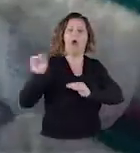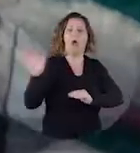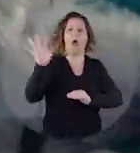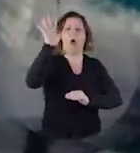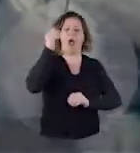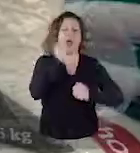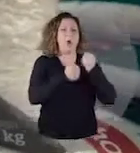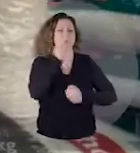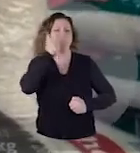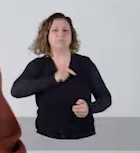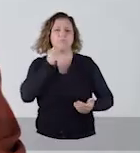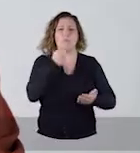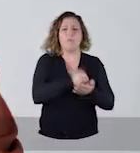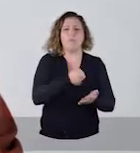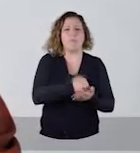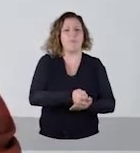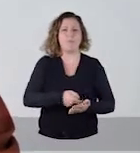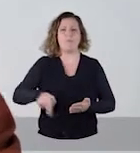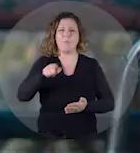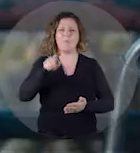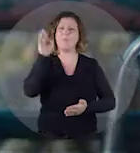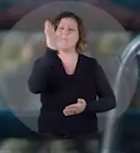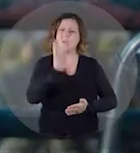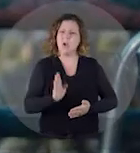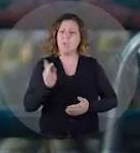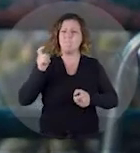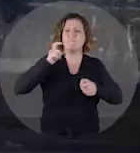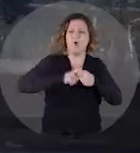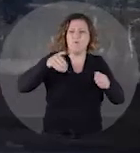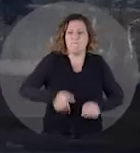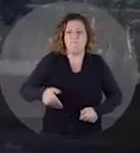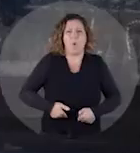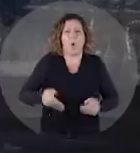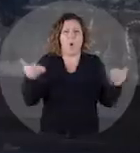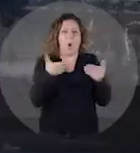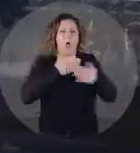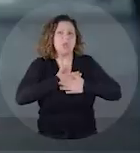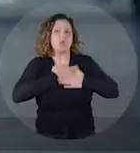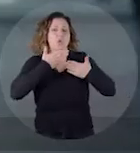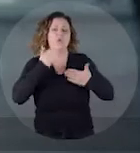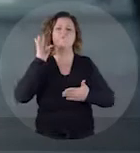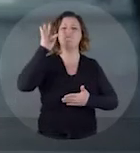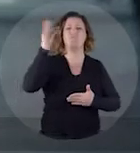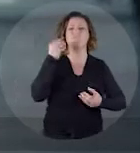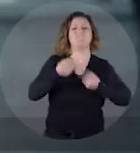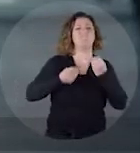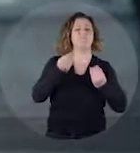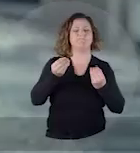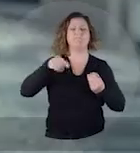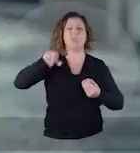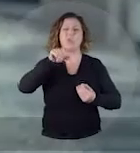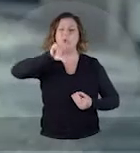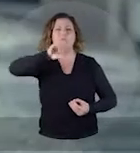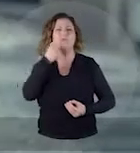Nem o arroz cabe no bolso. O país voltou ao mapa da fome. O presente assusta e o futuro preocupa. Eu já estou há 90 dias